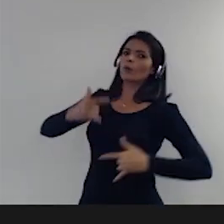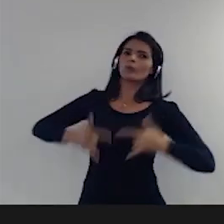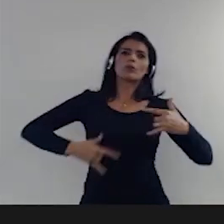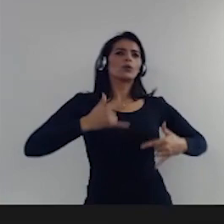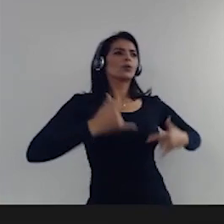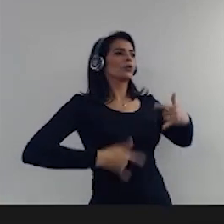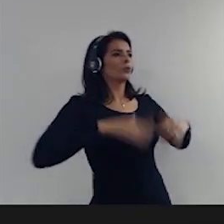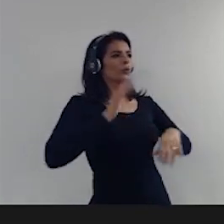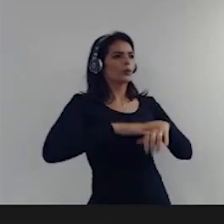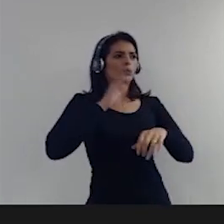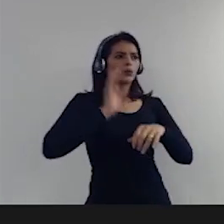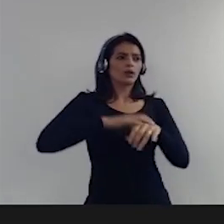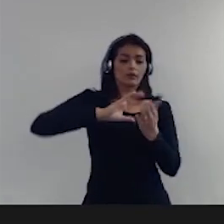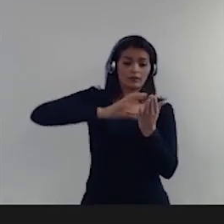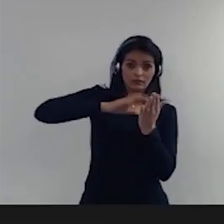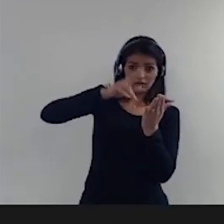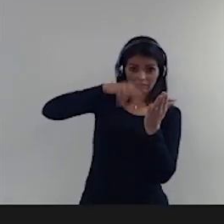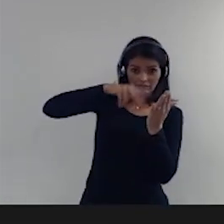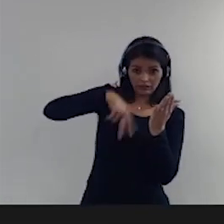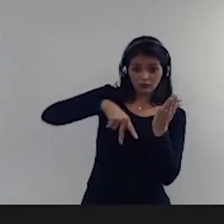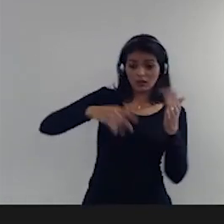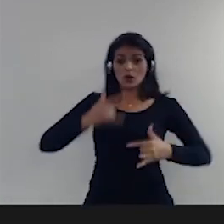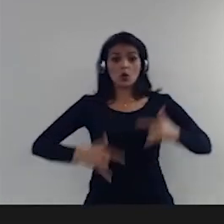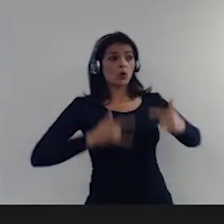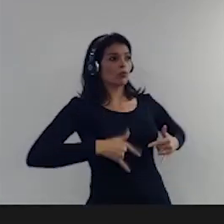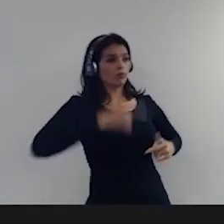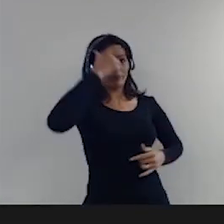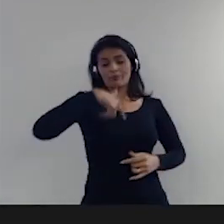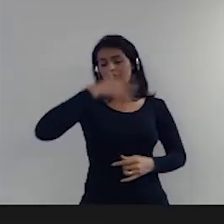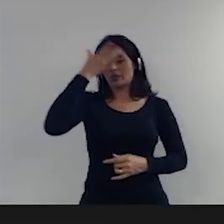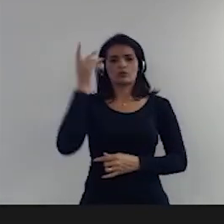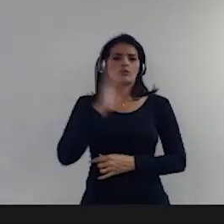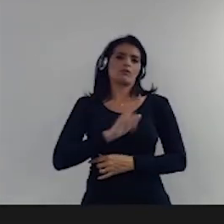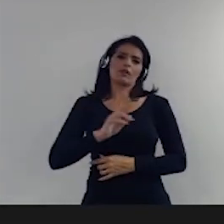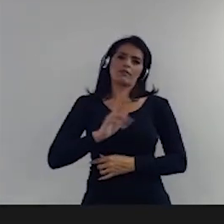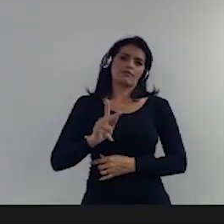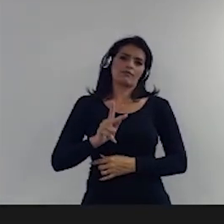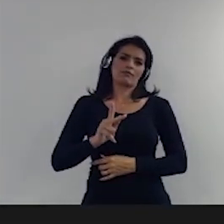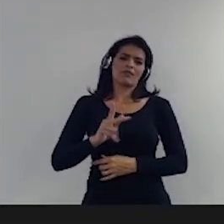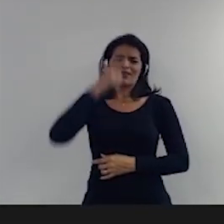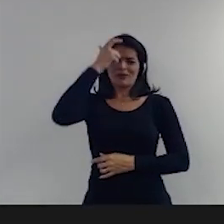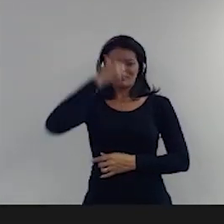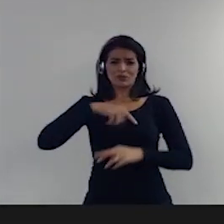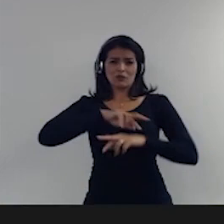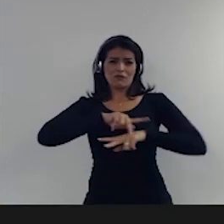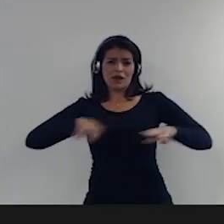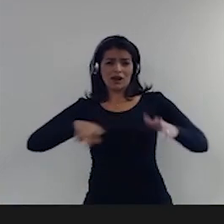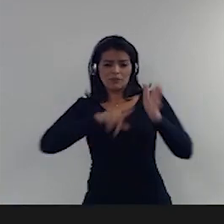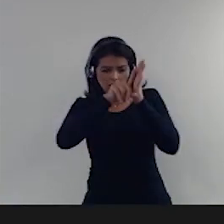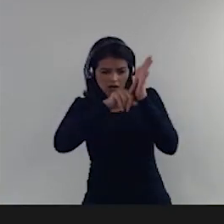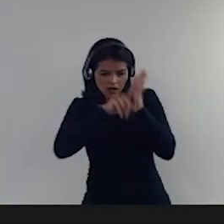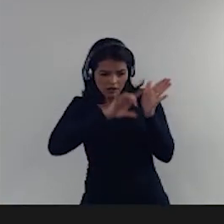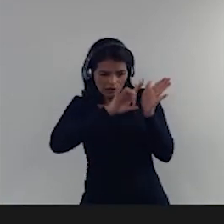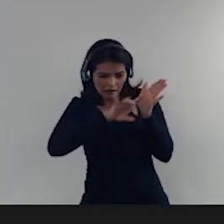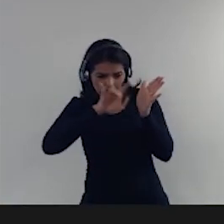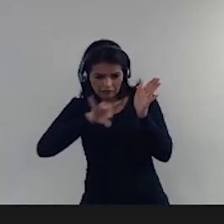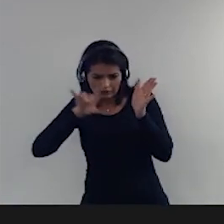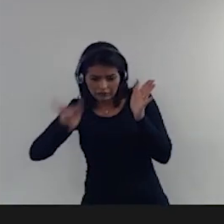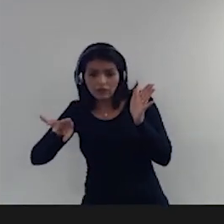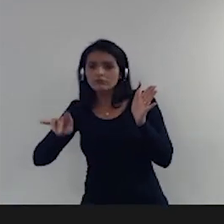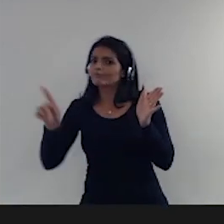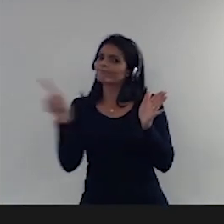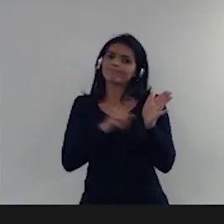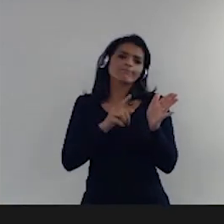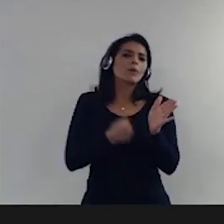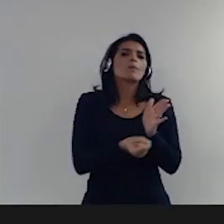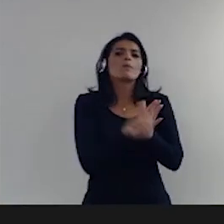os dados são lidos por máquinas, porque, naturalmente, não teríamos pessoas para examinar caso a caso. Há muitas pessoas